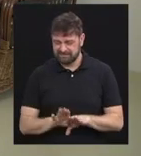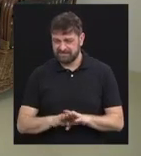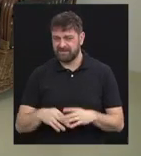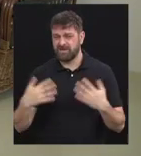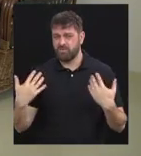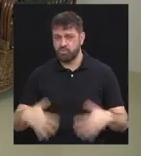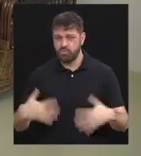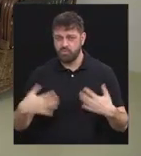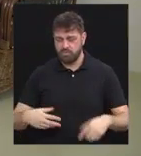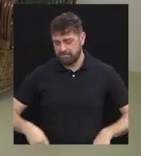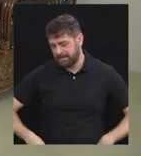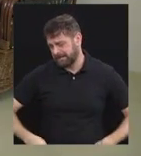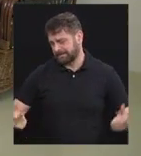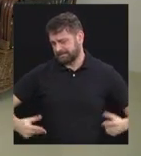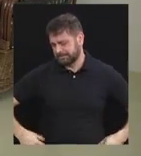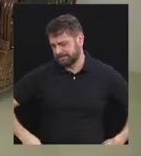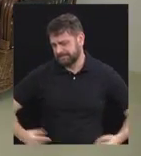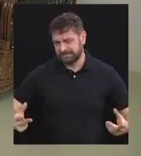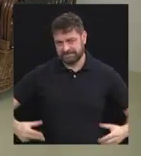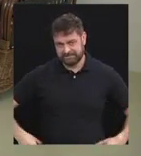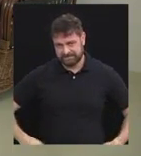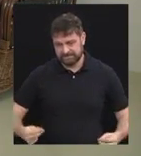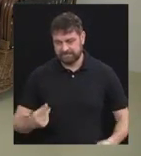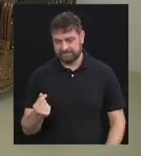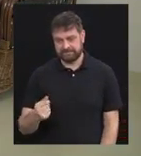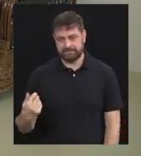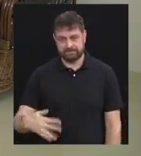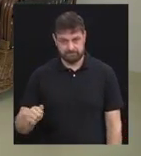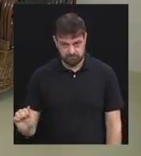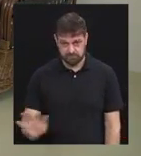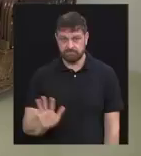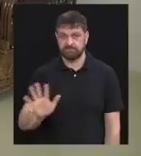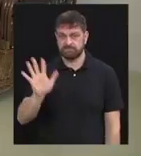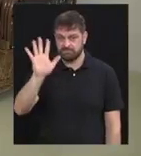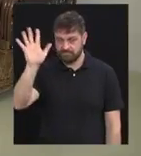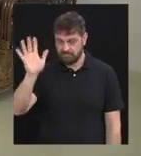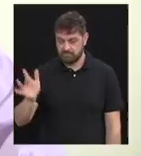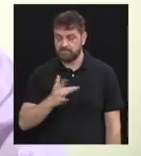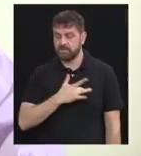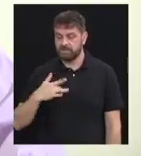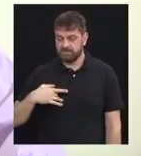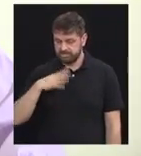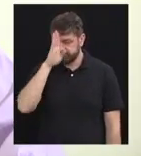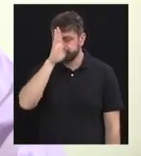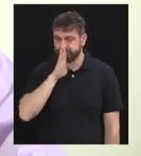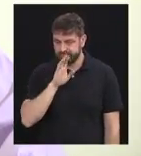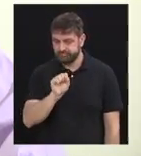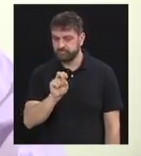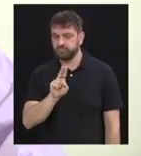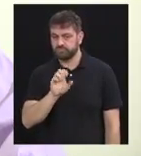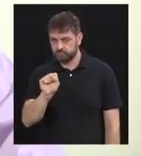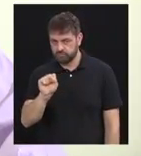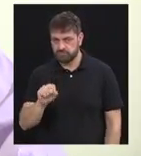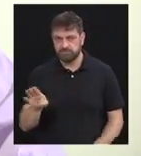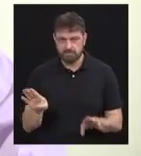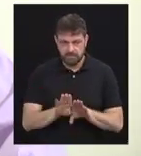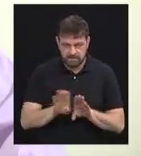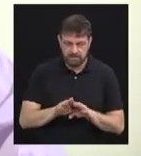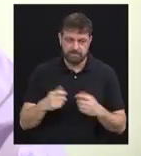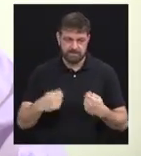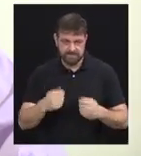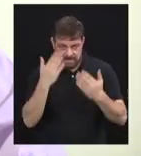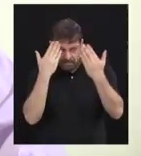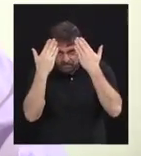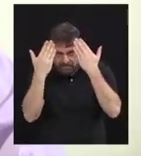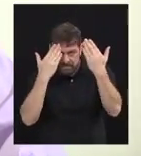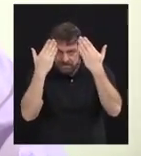que acaba sendo bastante custoso para o Sistema Único de Saúde. E isso inclui também um tratamento